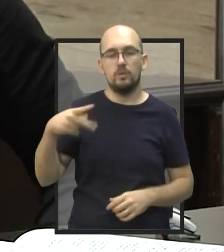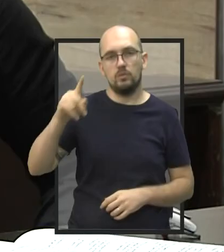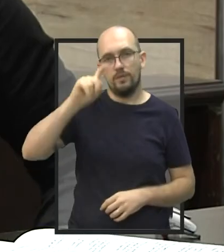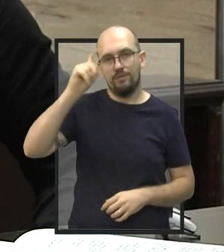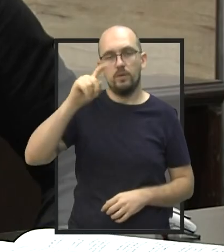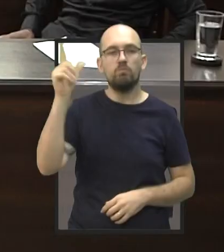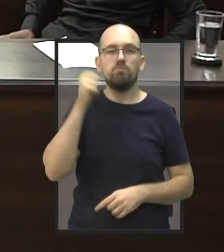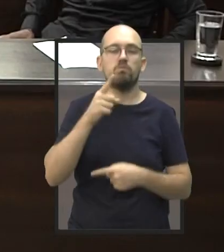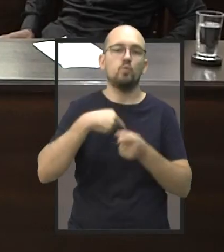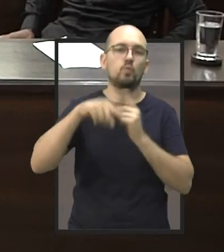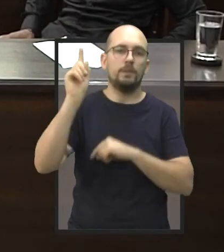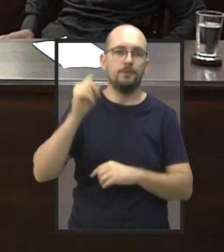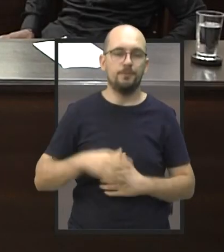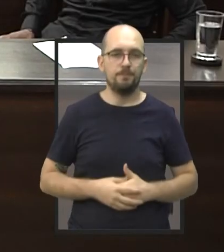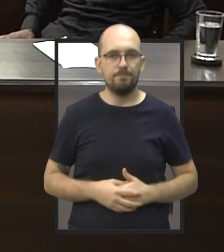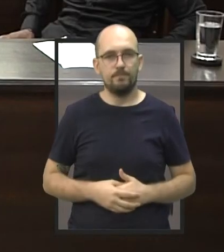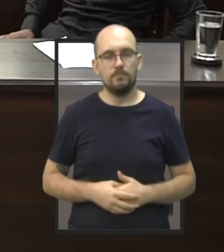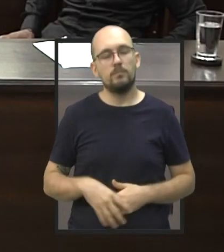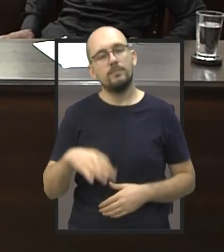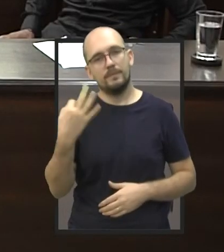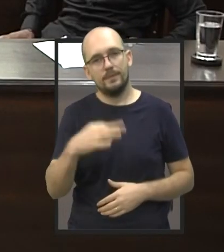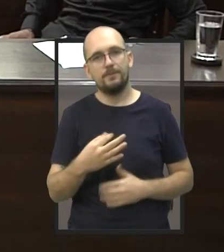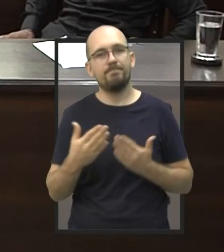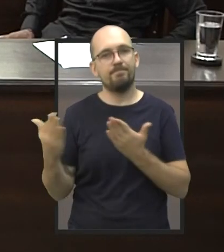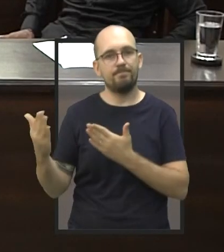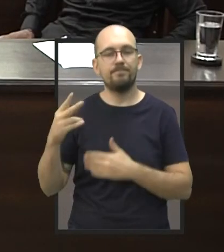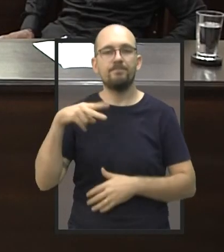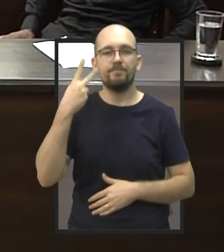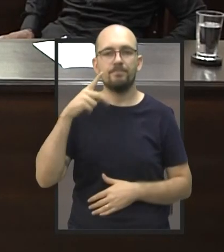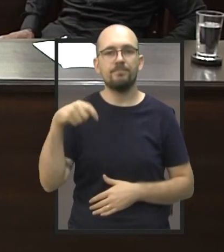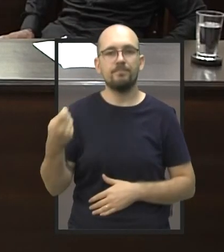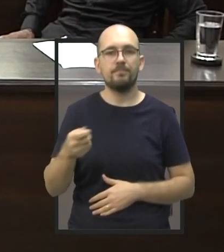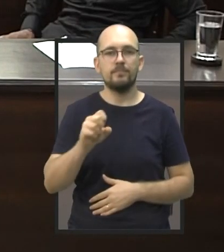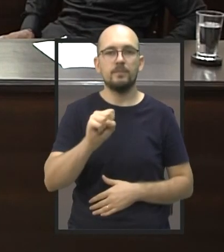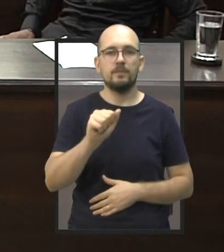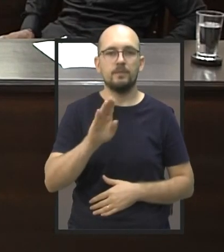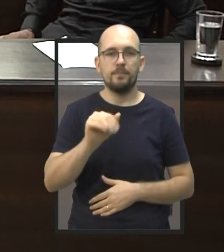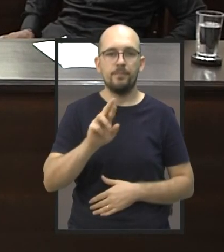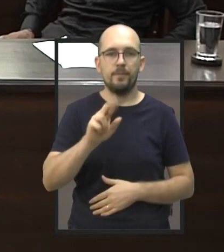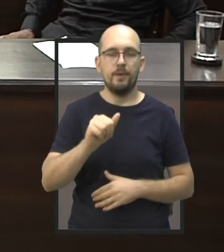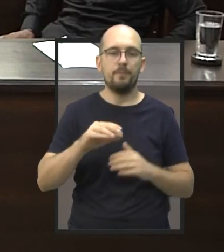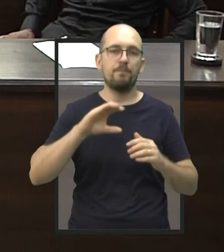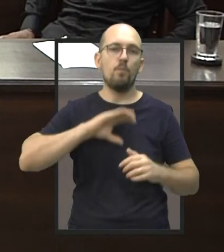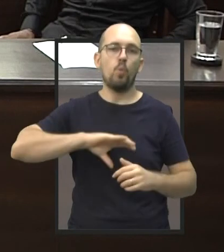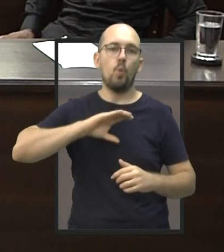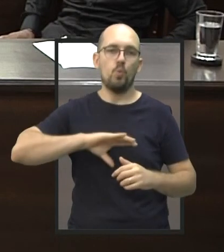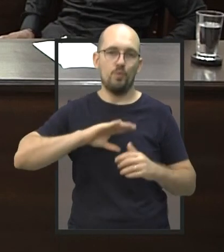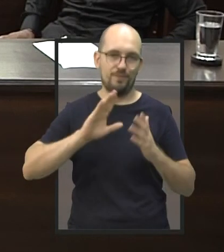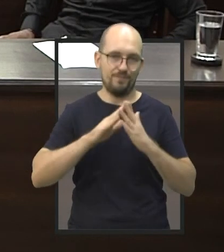ter o sucesso. Tá certo. Este, portanto, foi o vereador Sabará, do distrito de